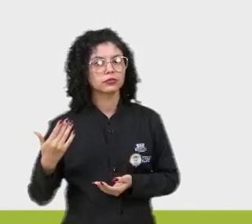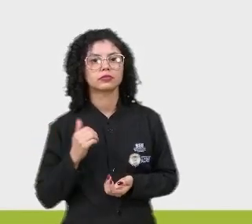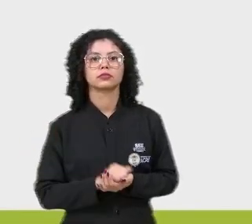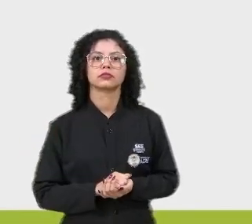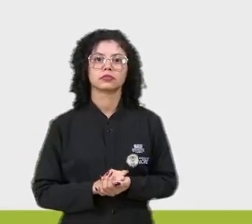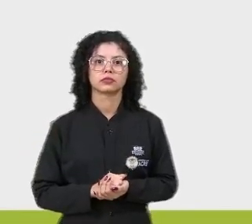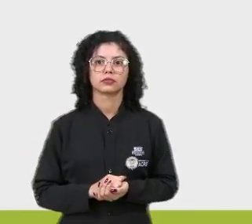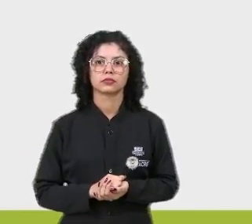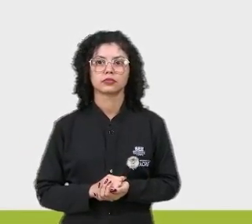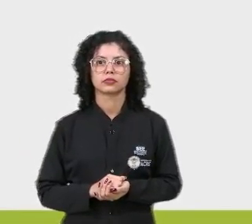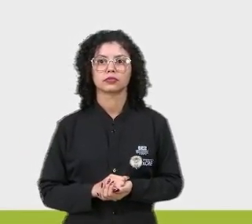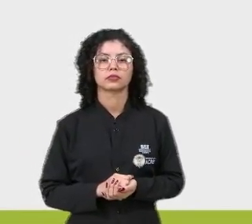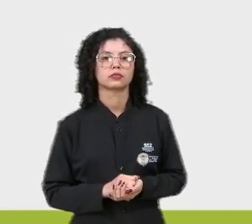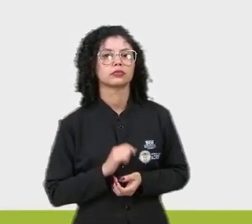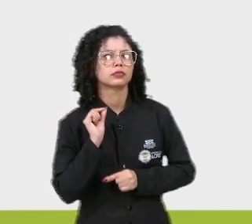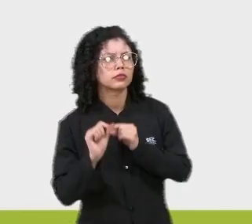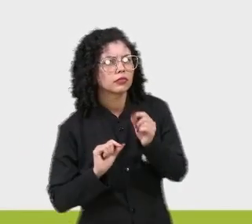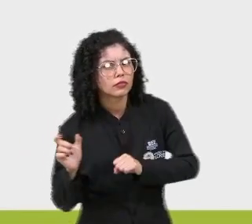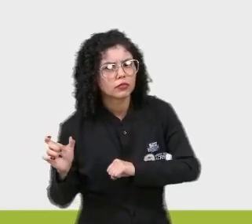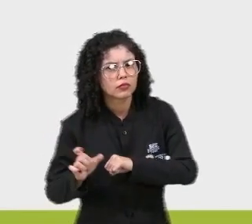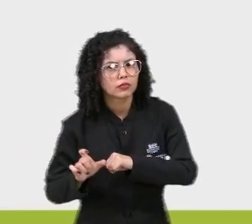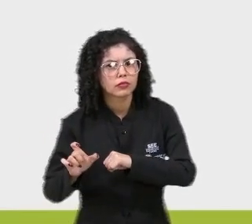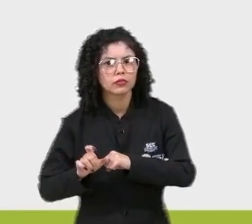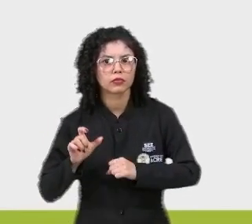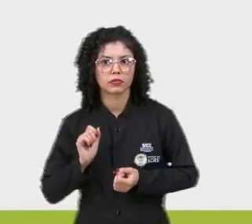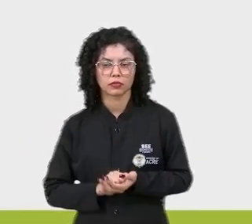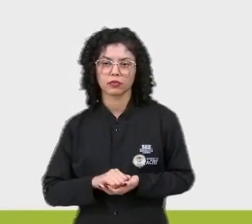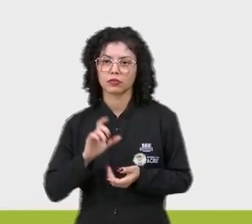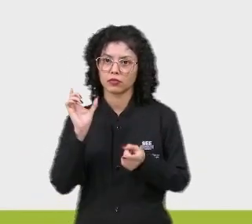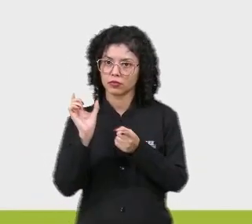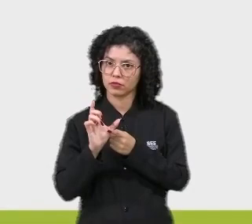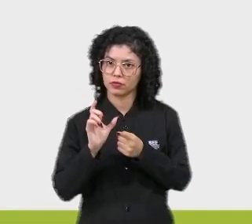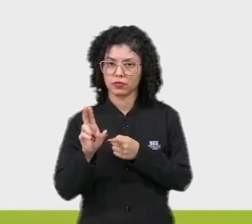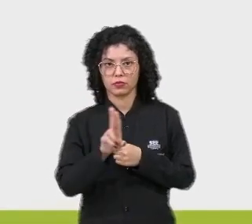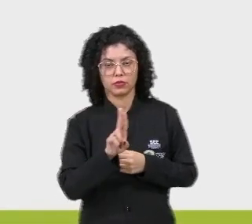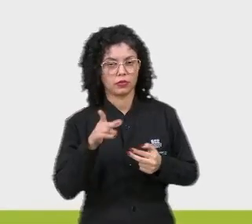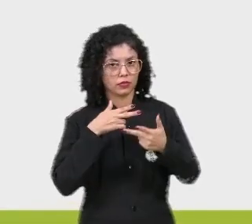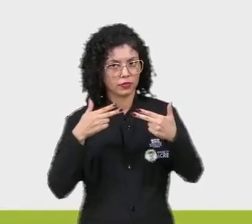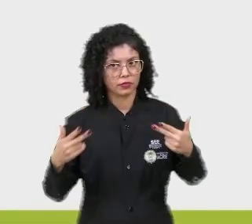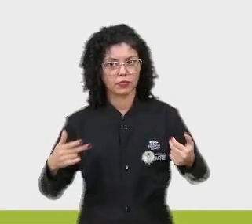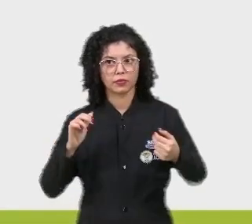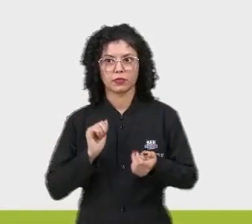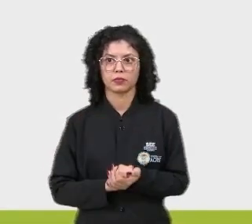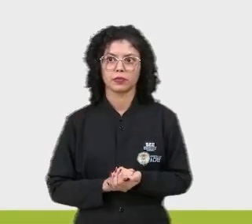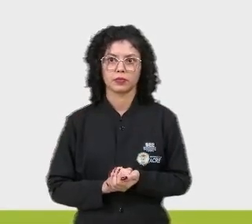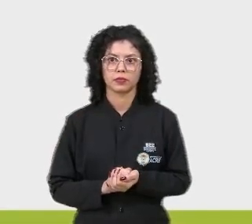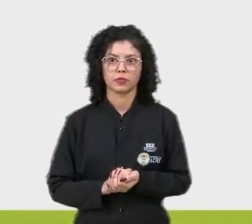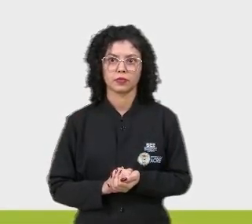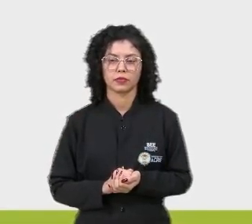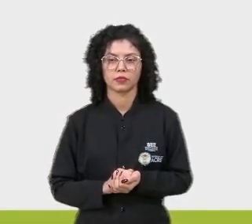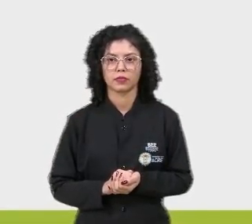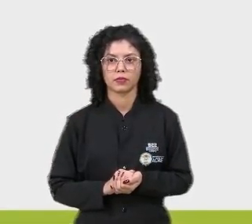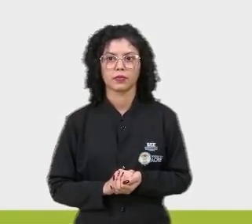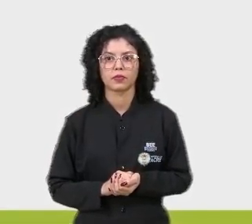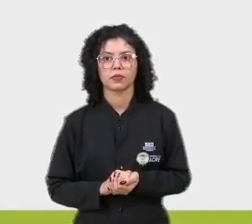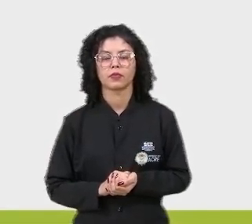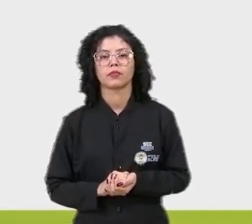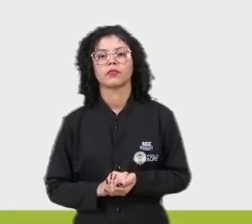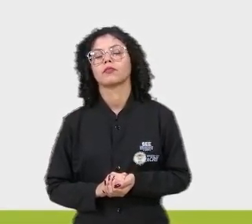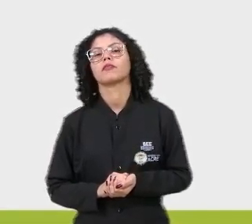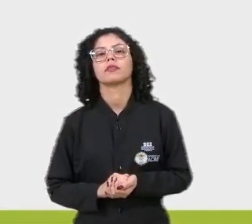portuguesa que que é substantivo Professor palavra que dá nome às coisas então Morro é aquela